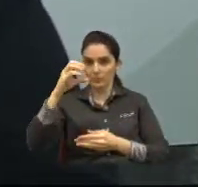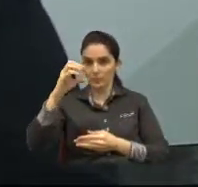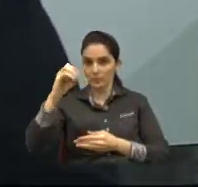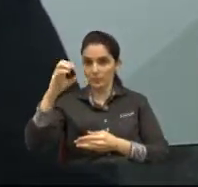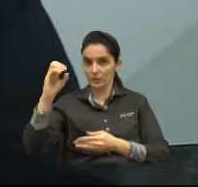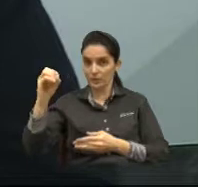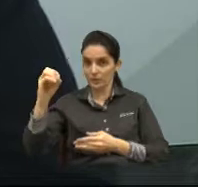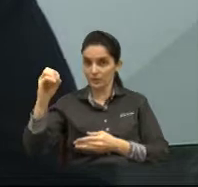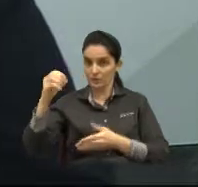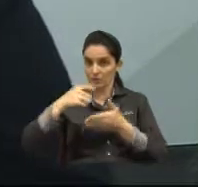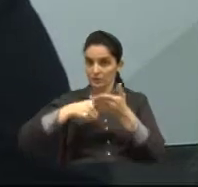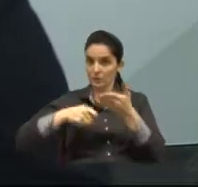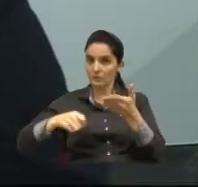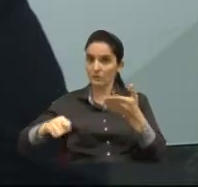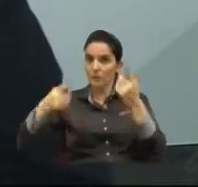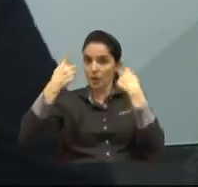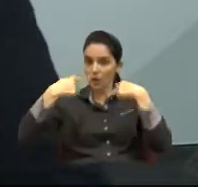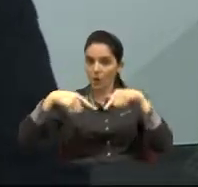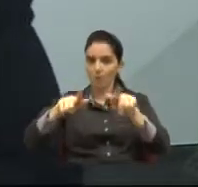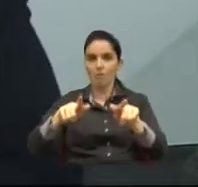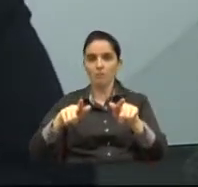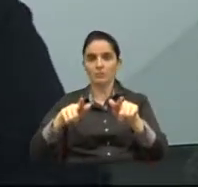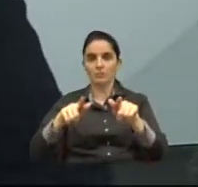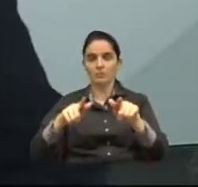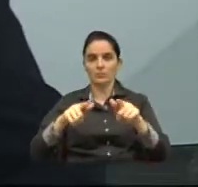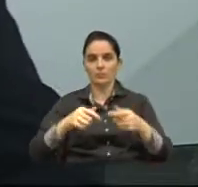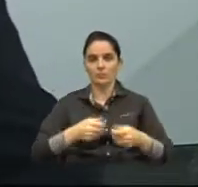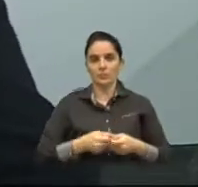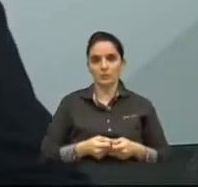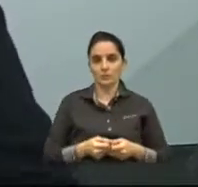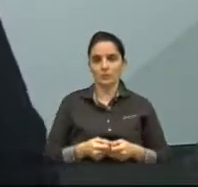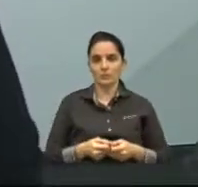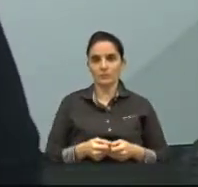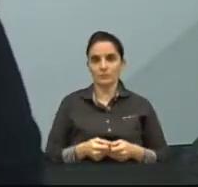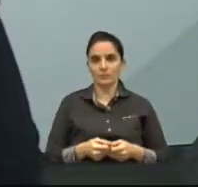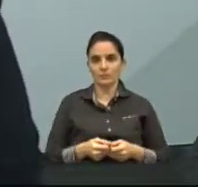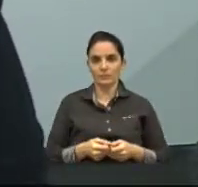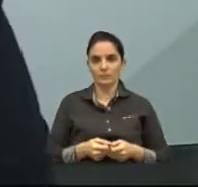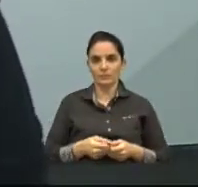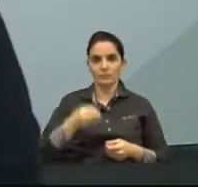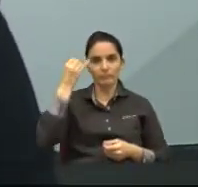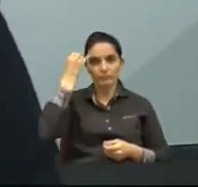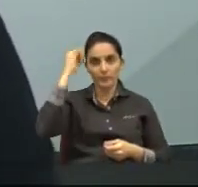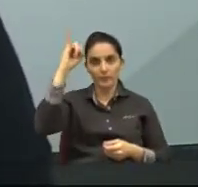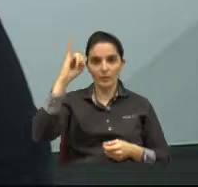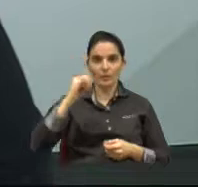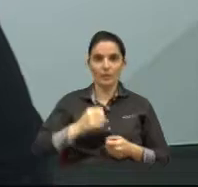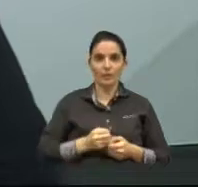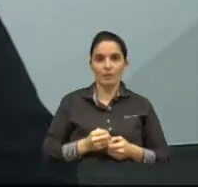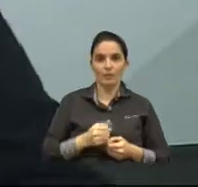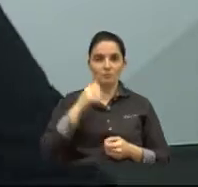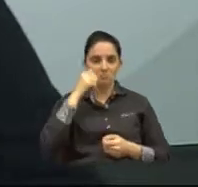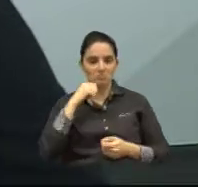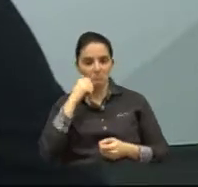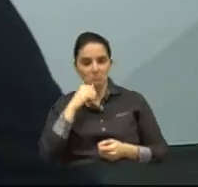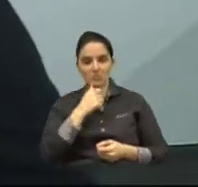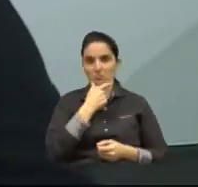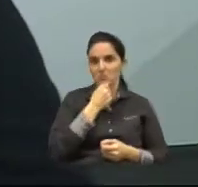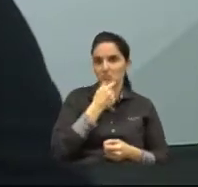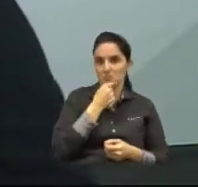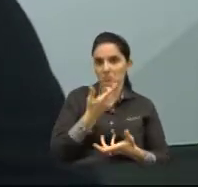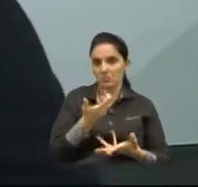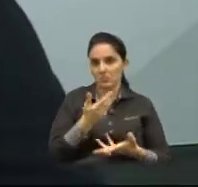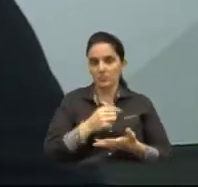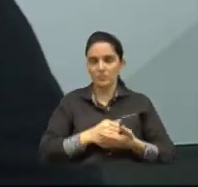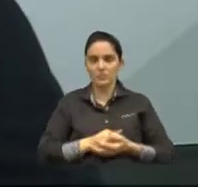contra a ideologia de gênero. Então, eu queria agradecer aqui, em especial alguns deputados